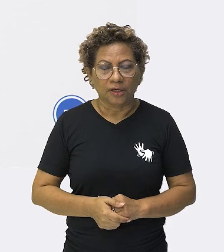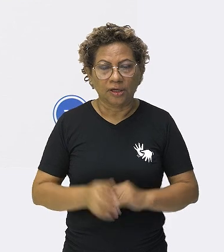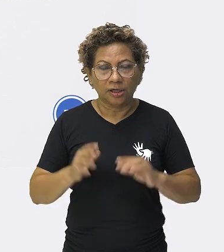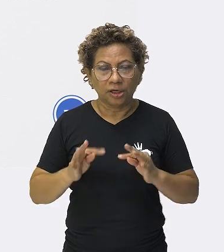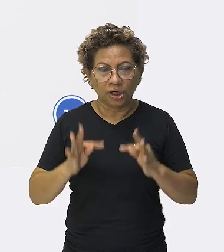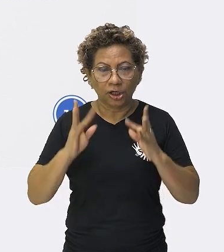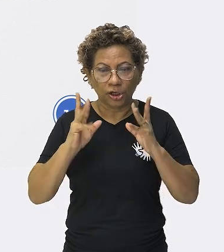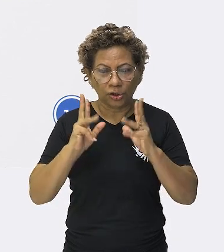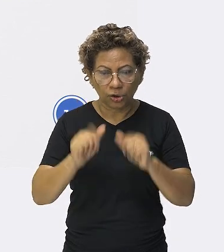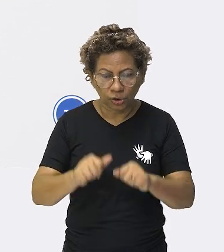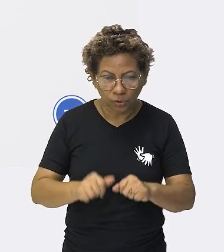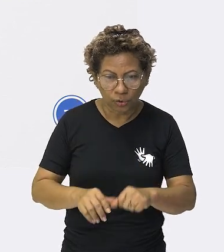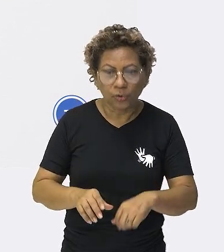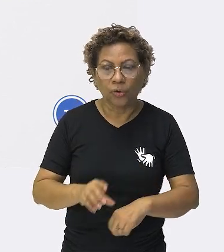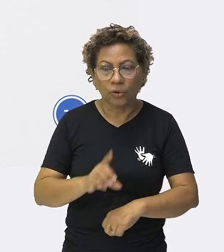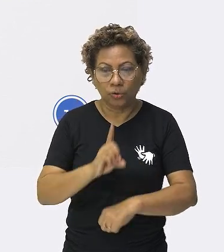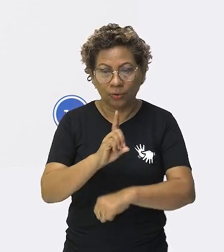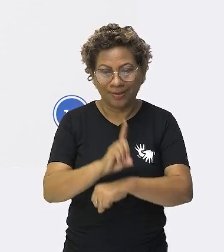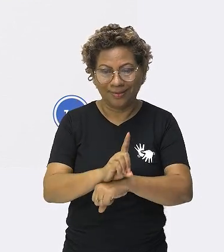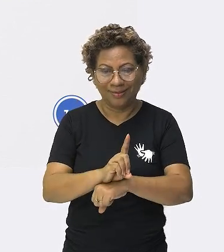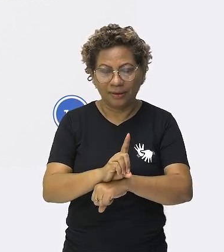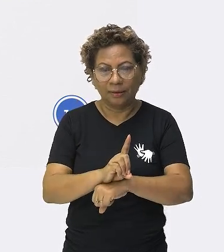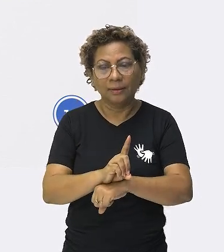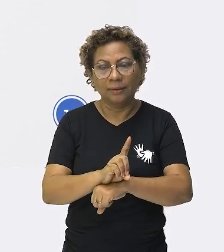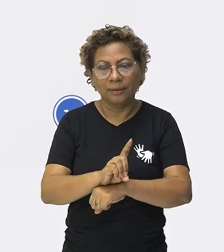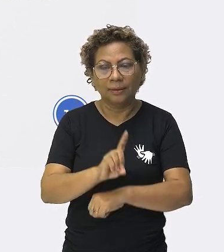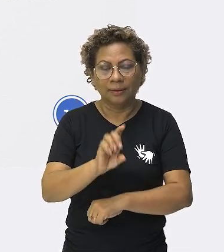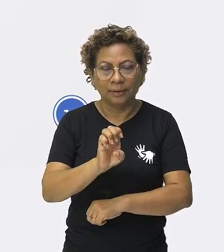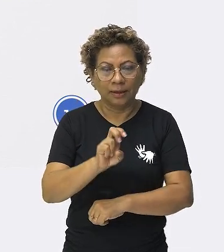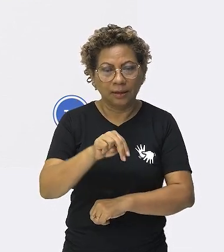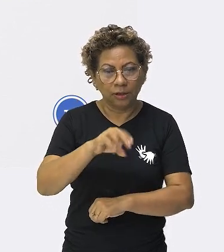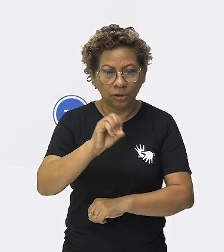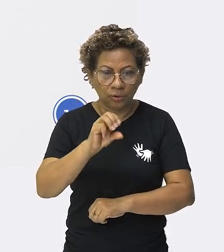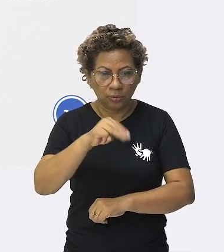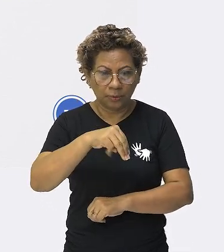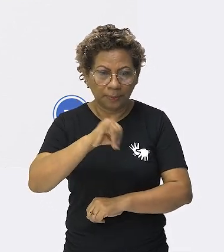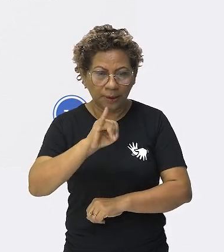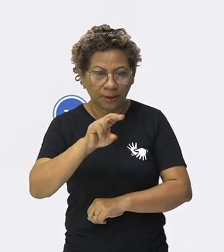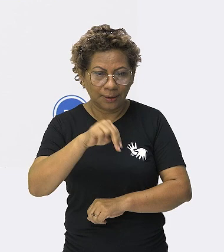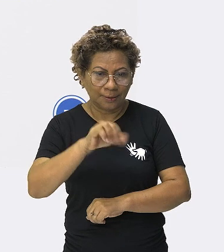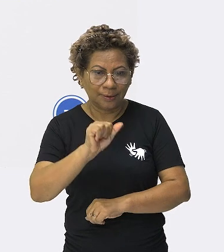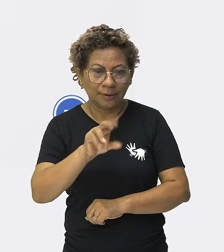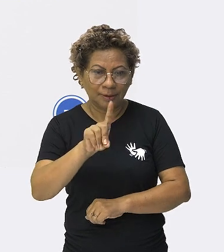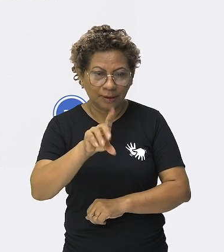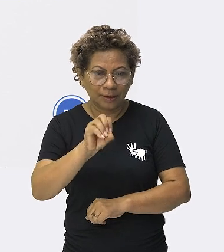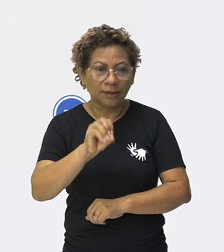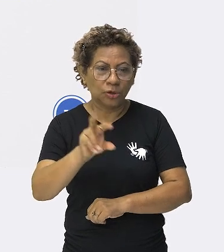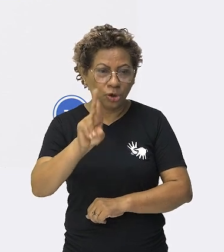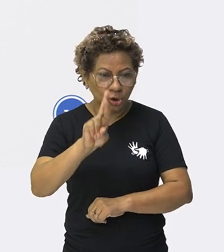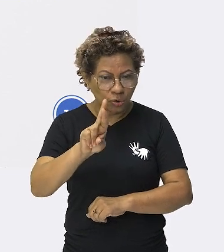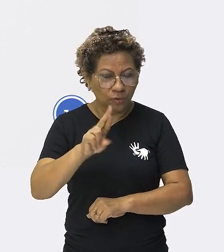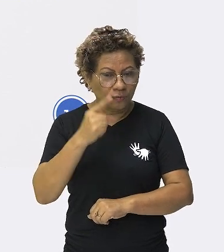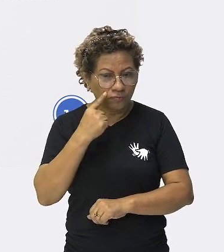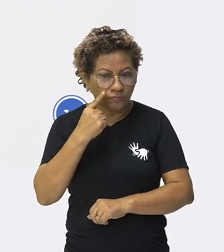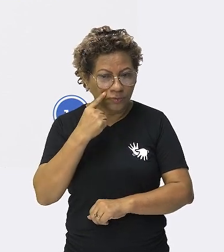os denominadores, né, já que eles são iguais, e aí sobrou apenas essa parte aqui, tá?